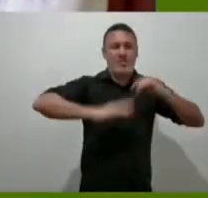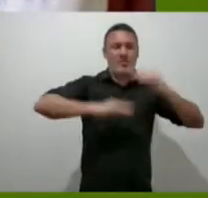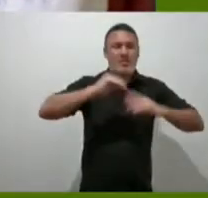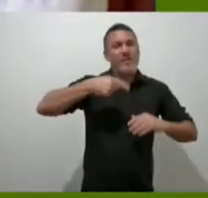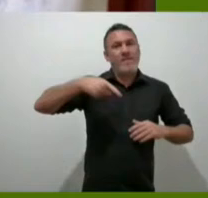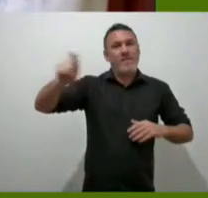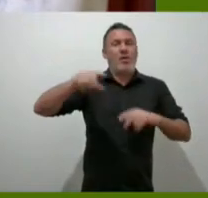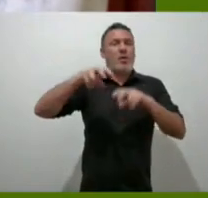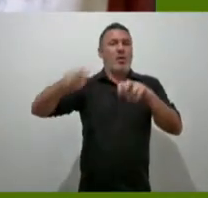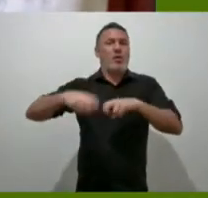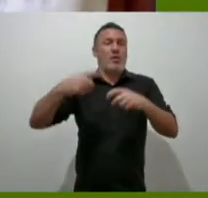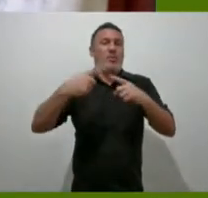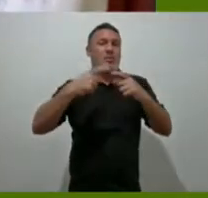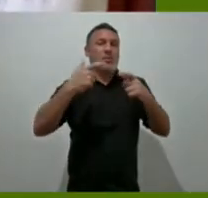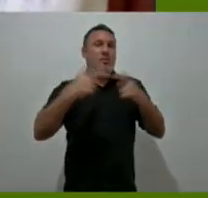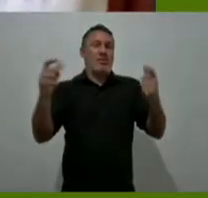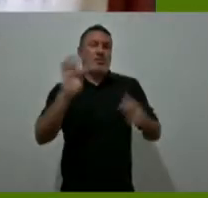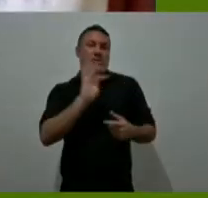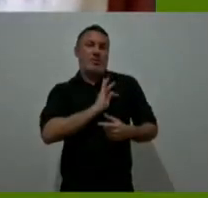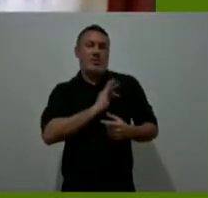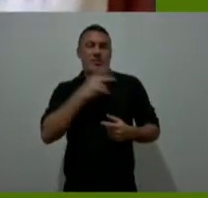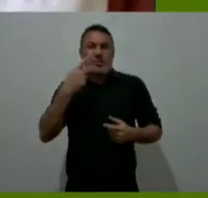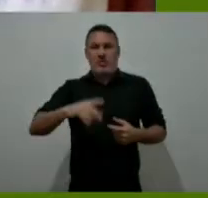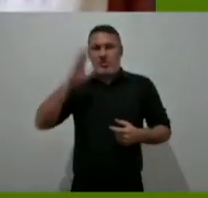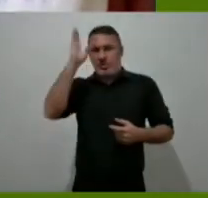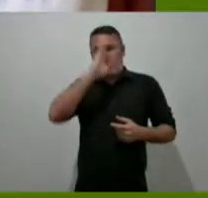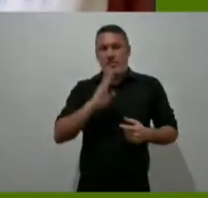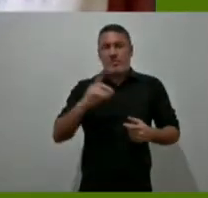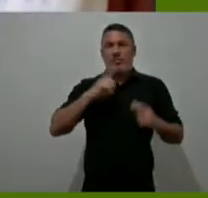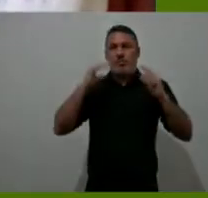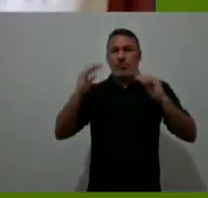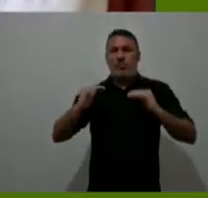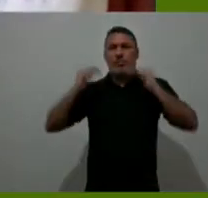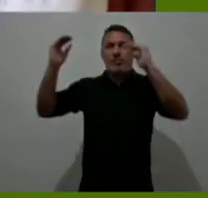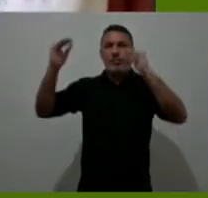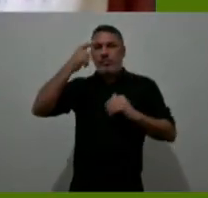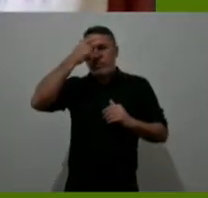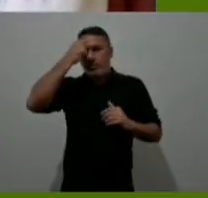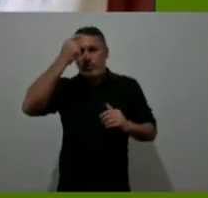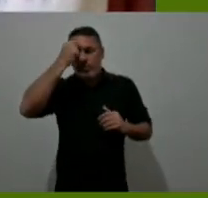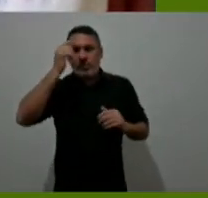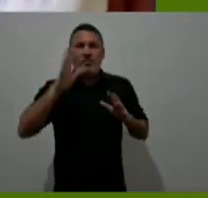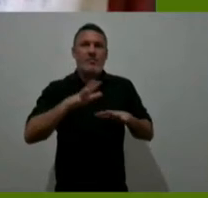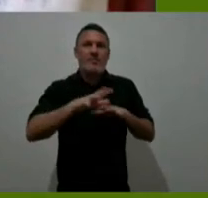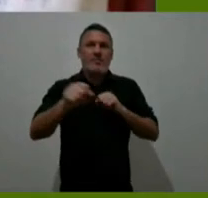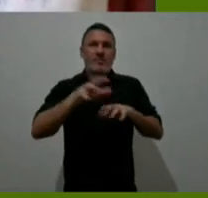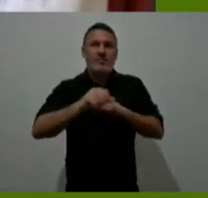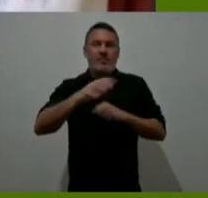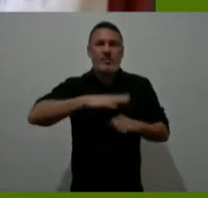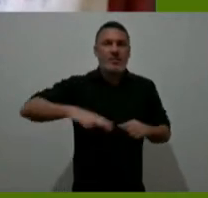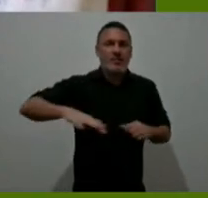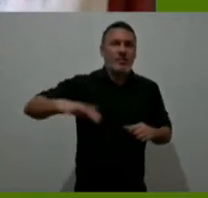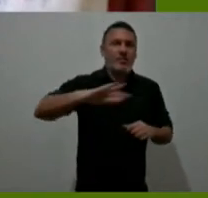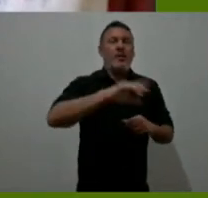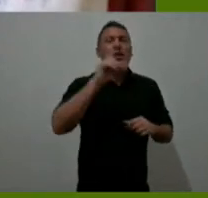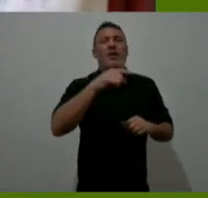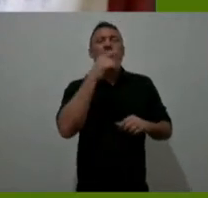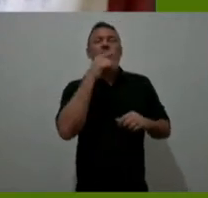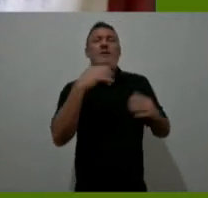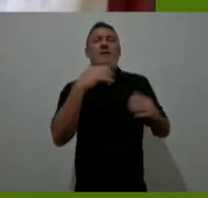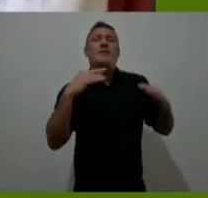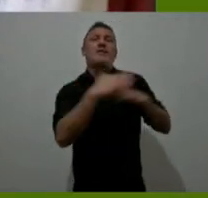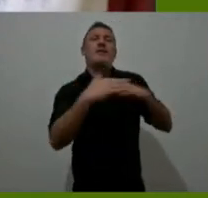do brasileiro, principalmente os de nível universitário, que são formados, eles são formados para a área urbana, mesmo os